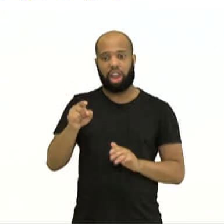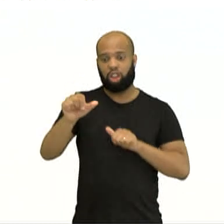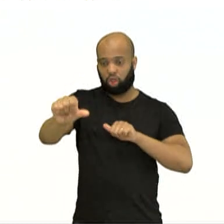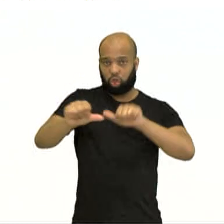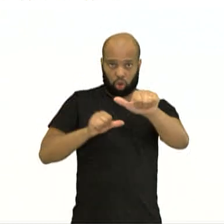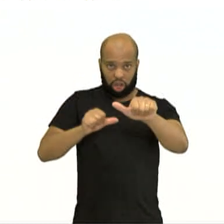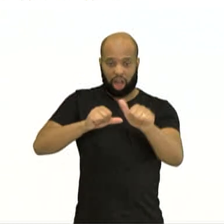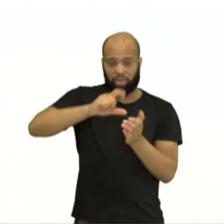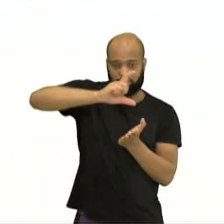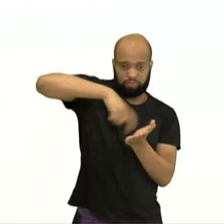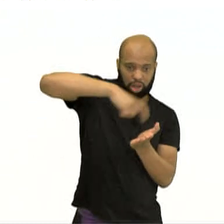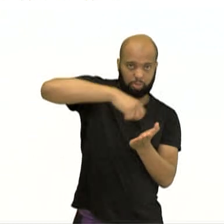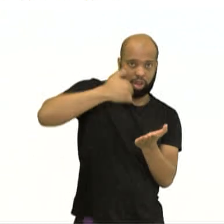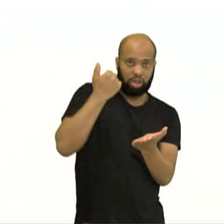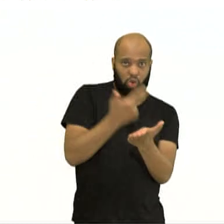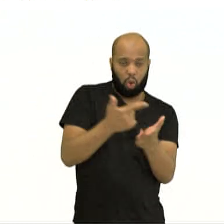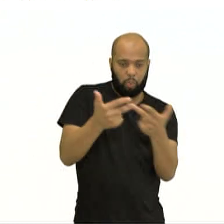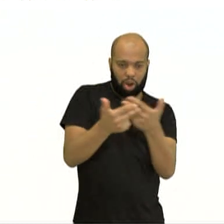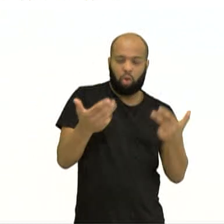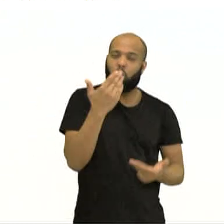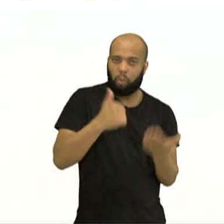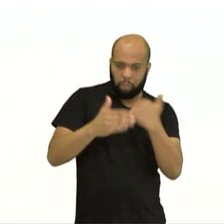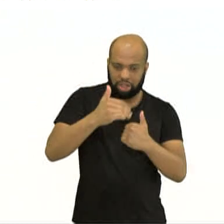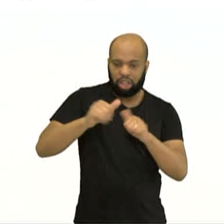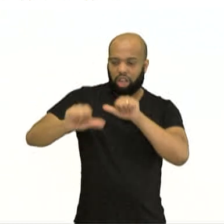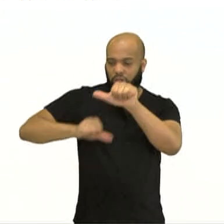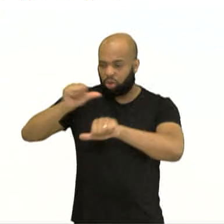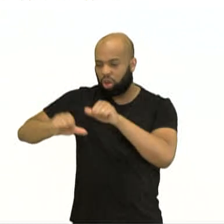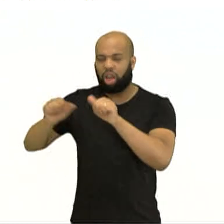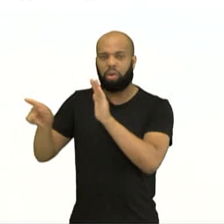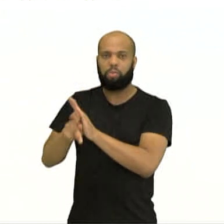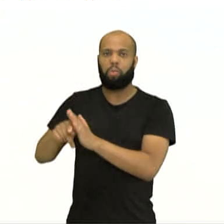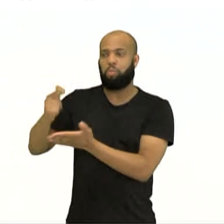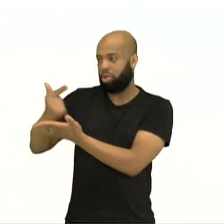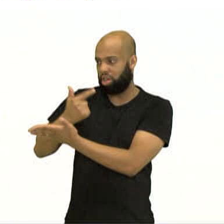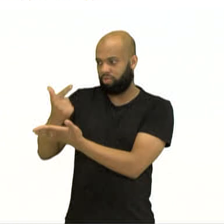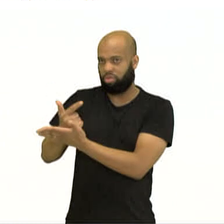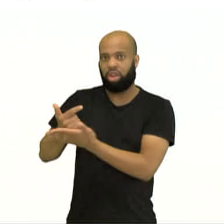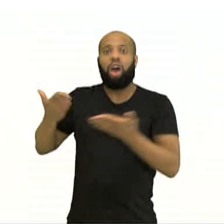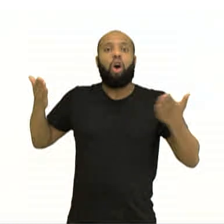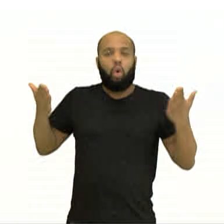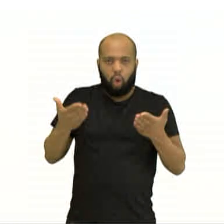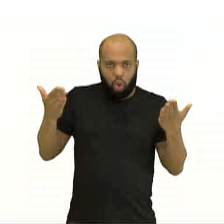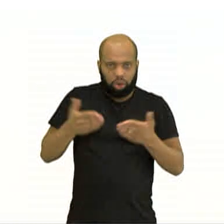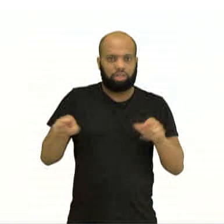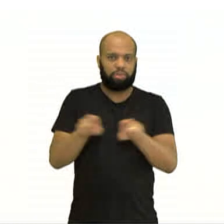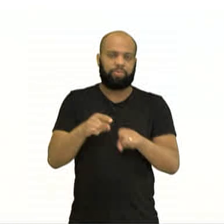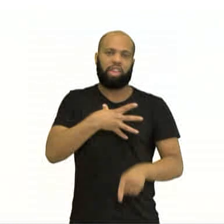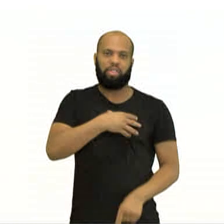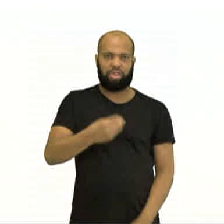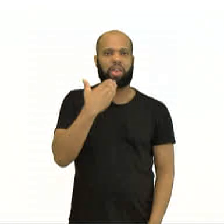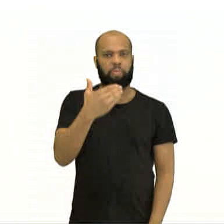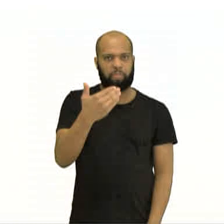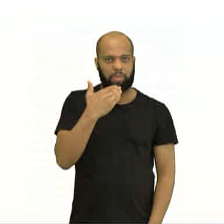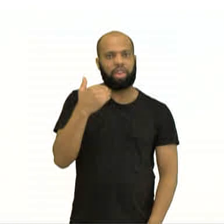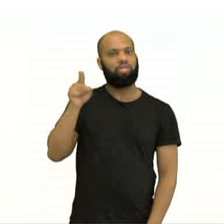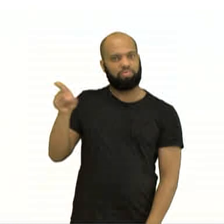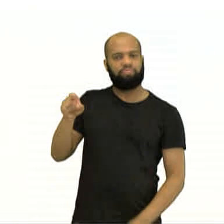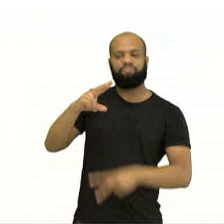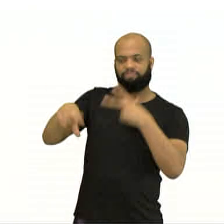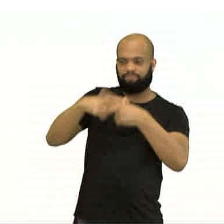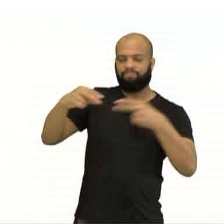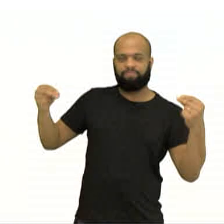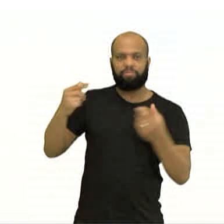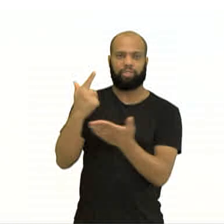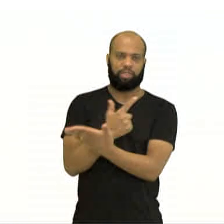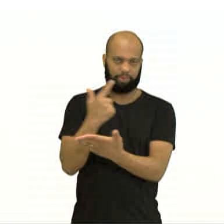o vale-refeição por livros e a filha ainda hoje quer livros e pede uma listinha lá. Legal, né?